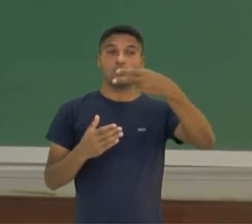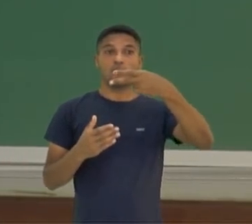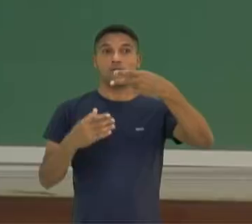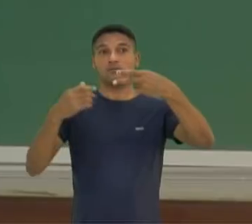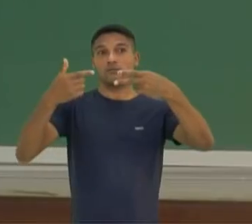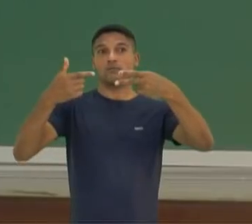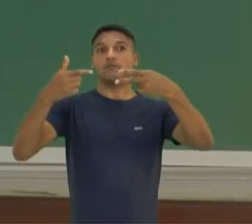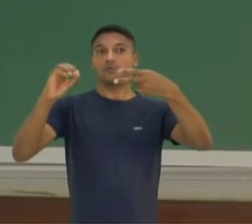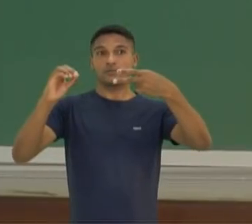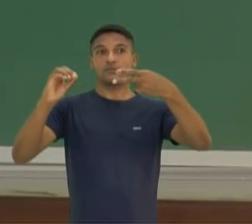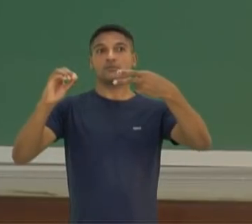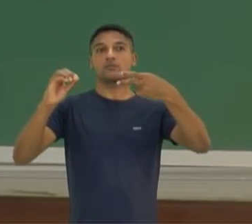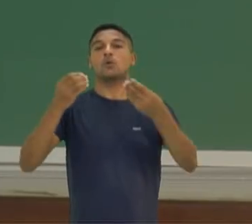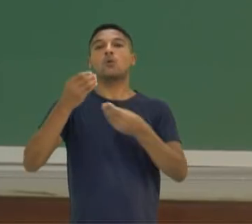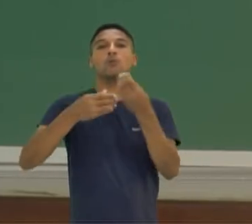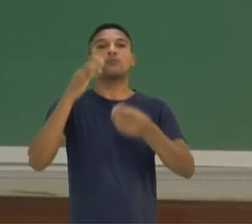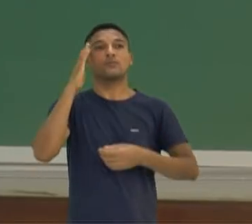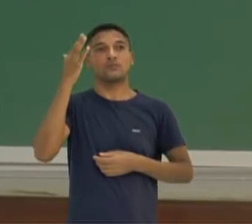princípio multiplicativo,